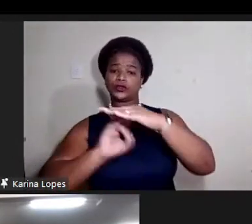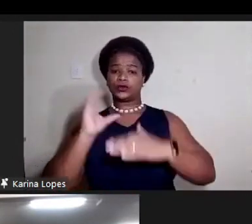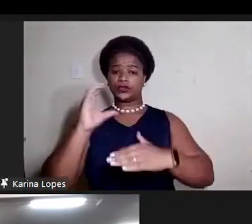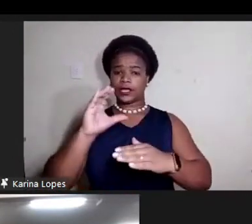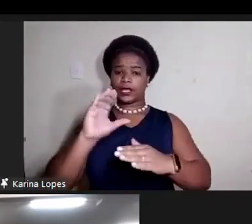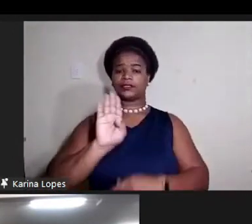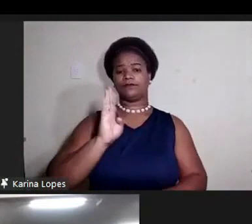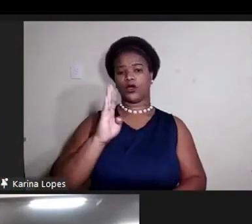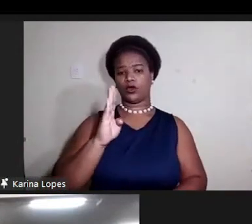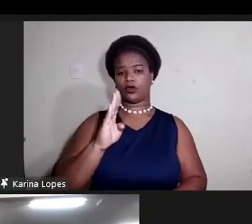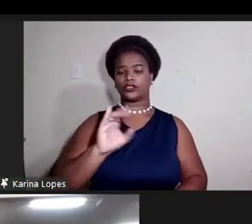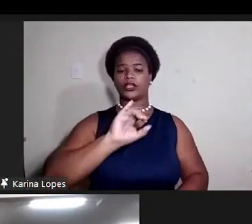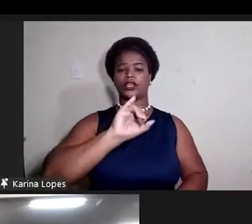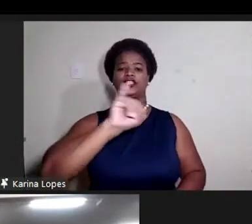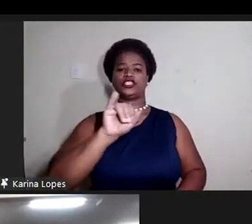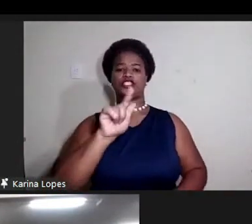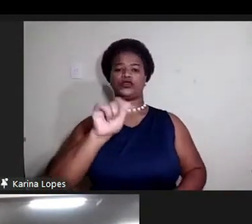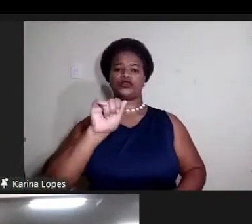Macedo,